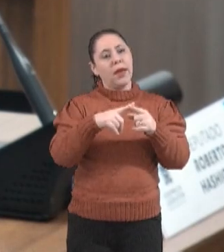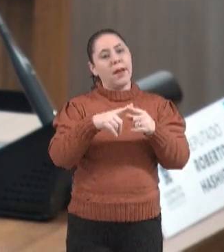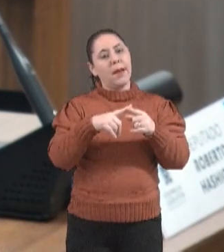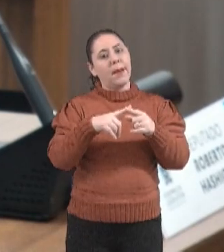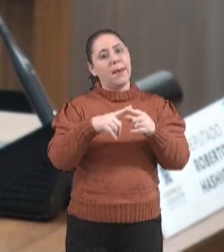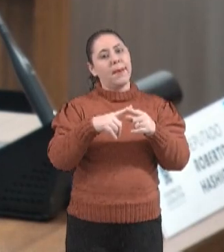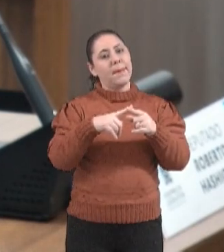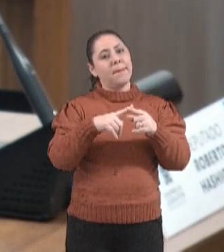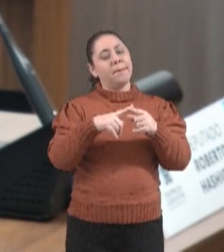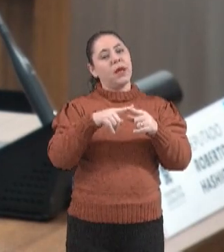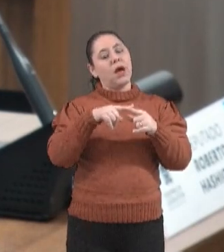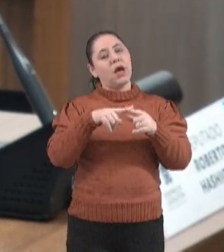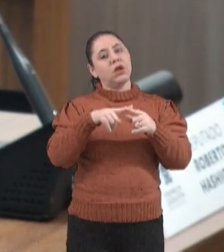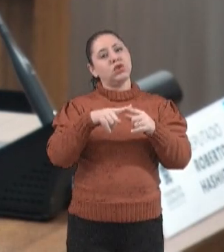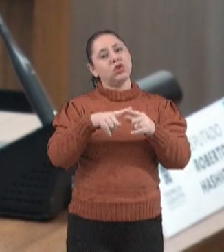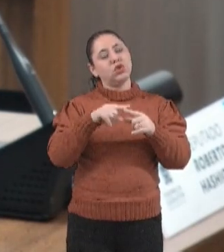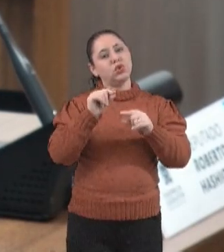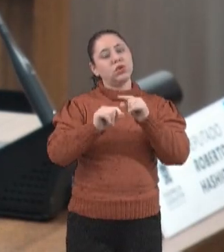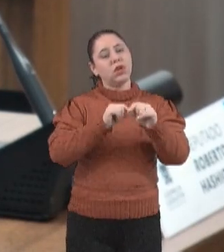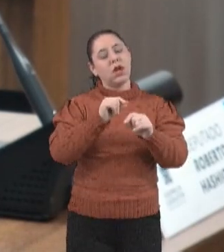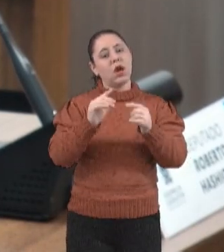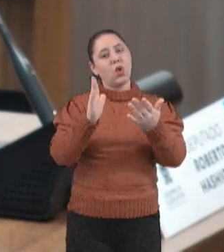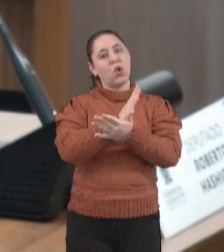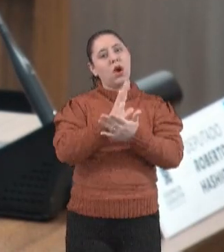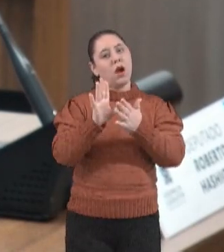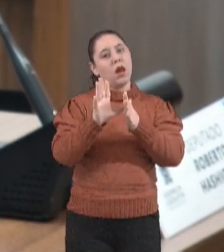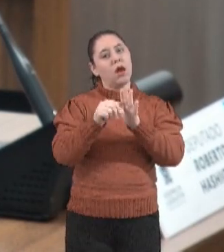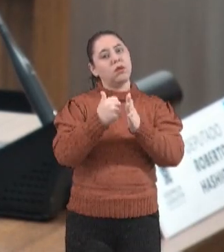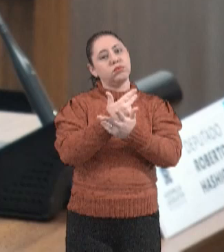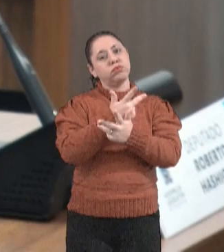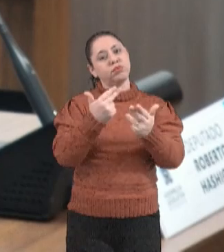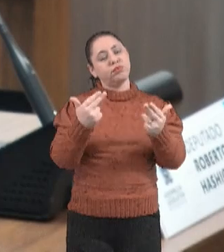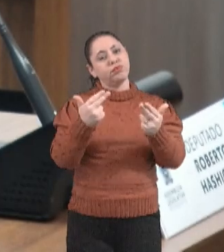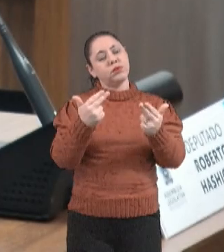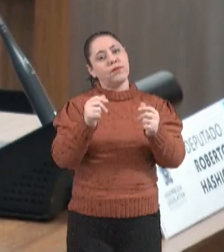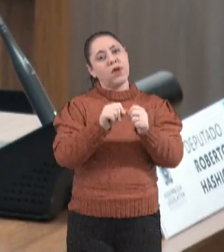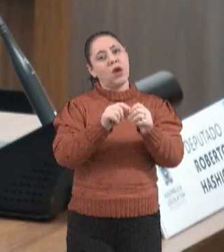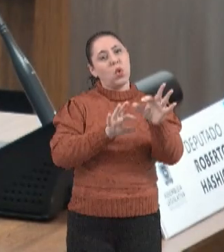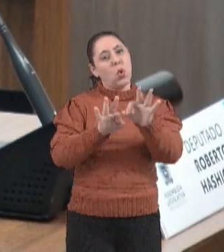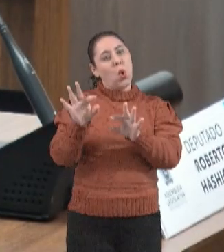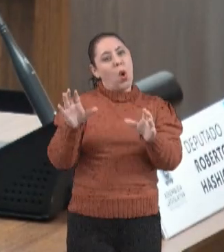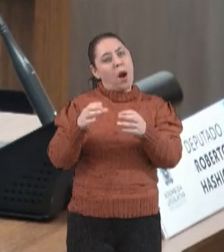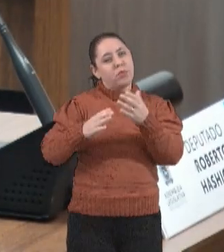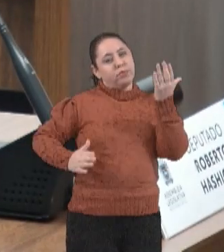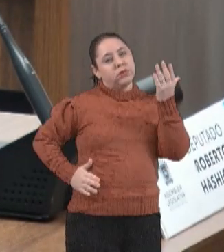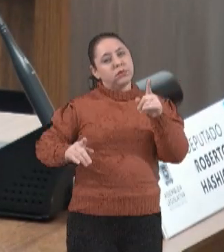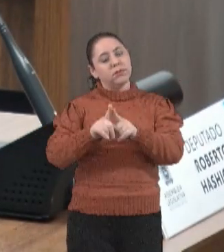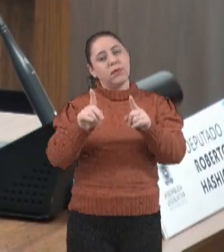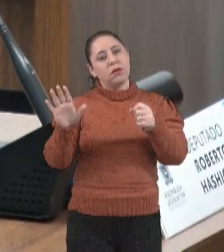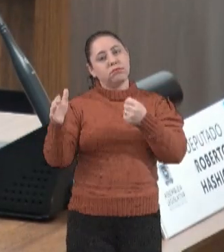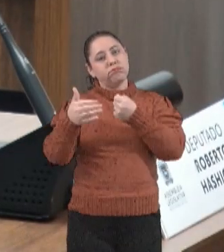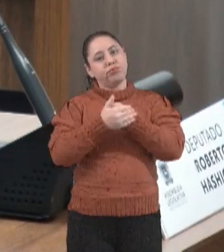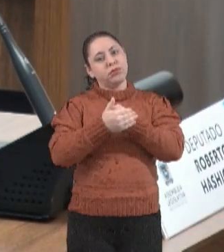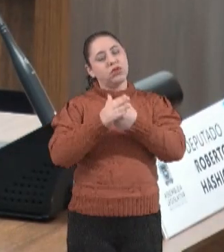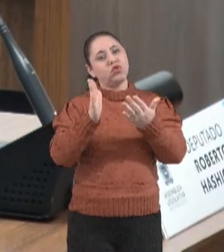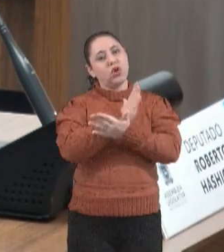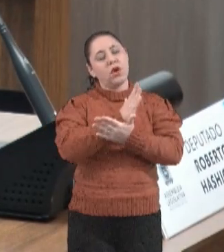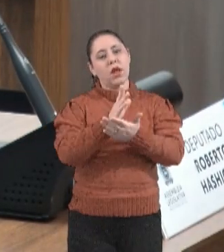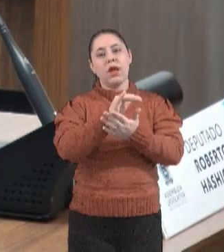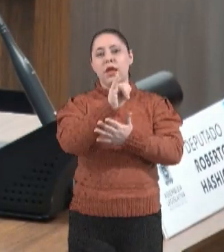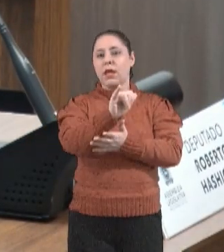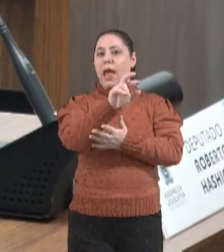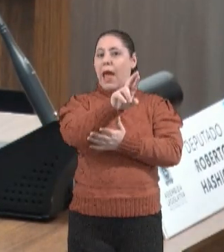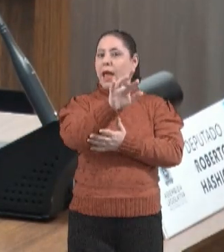falei estelionato, apropriação indébita, associação criminosa e formação de quadrilha. E, além disso, ocultação de bens que não